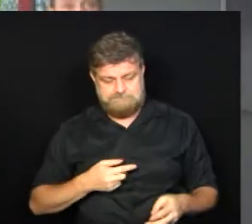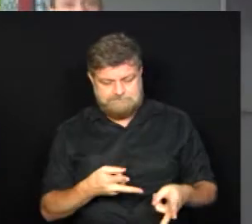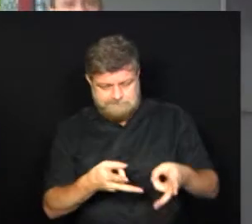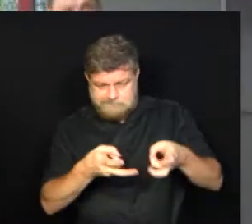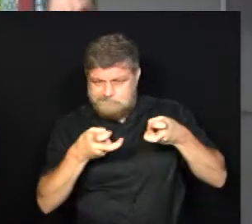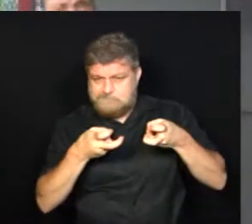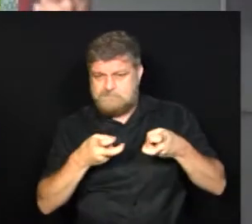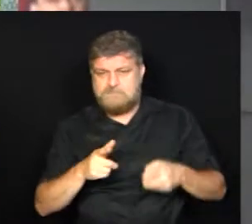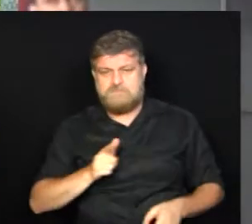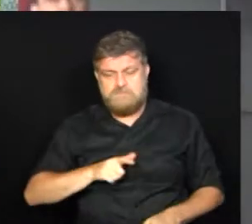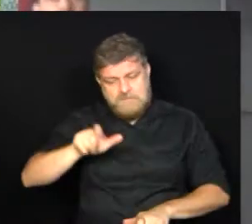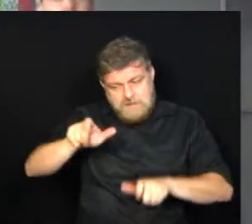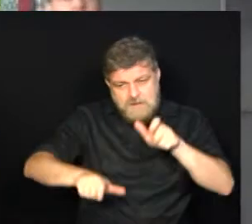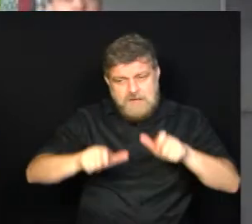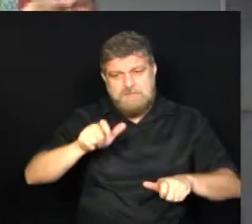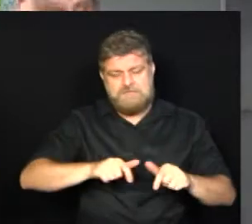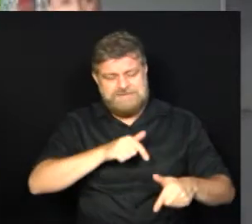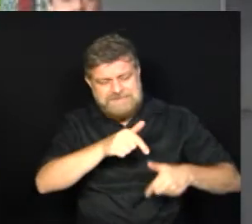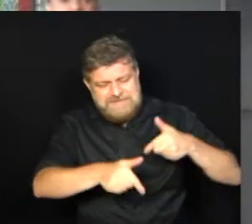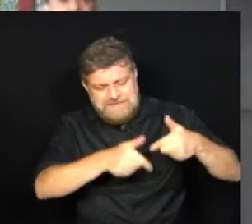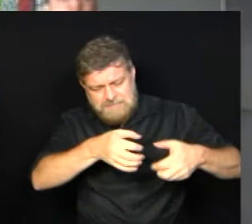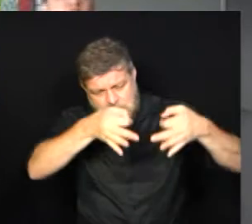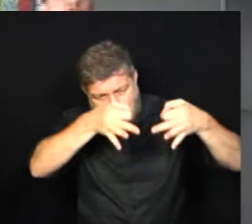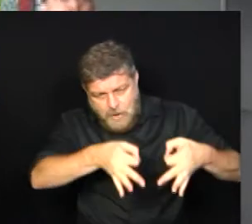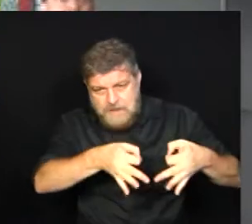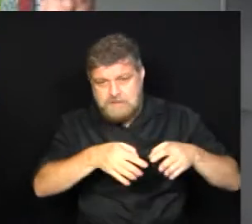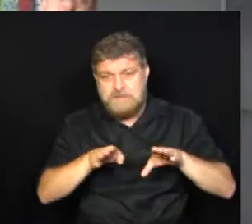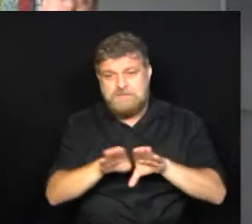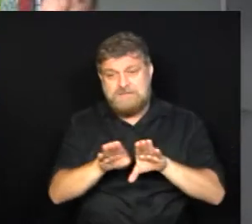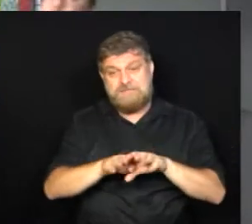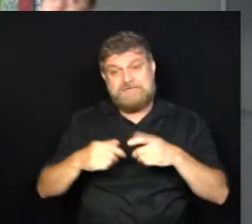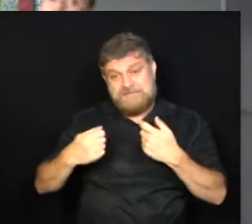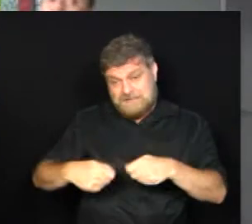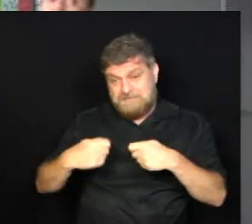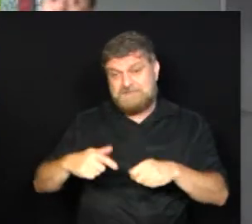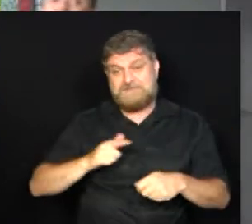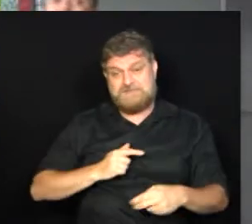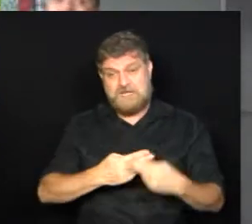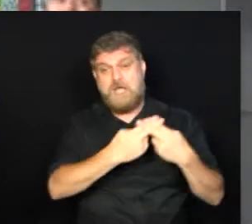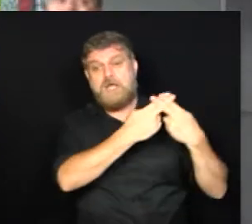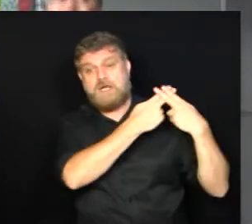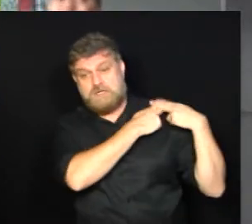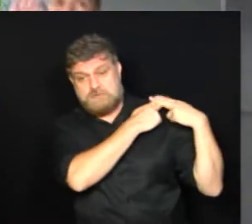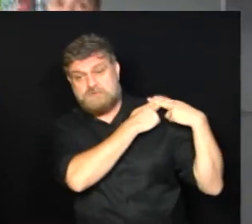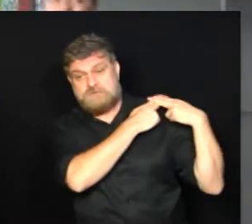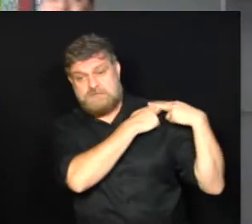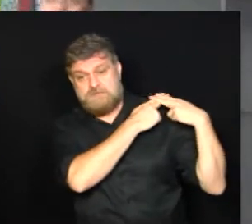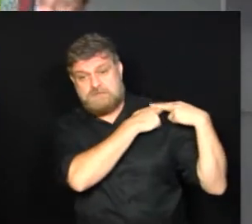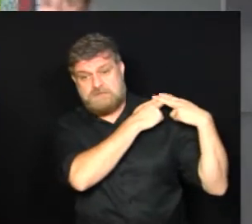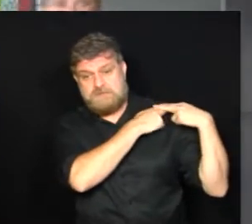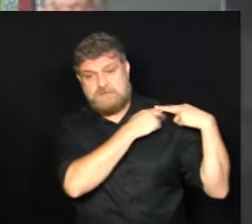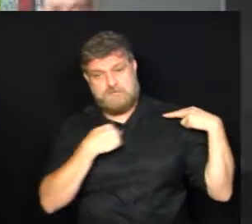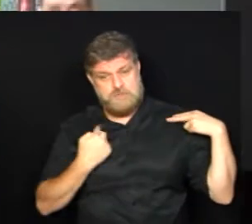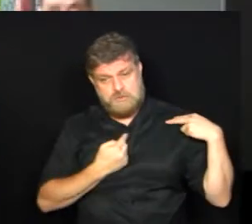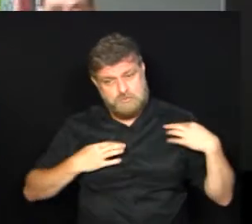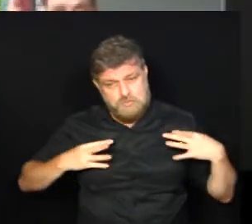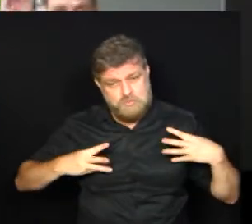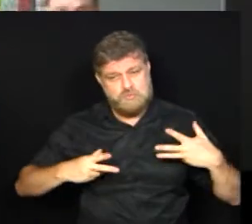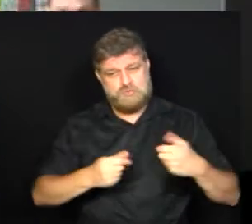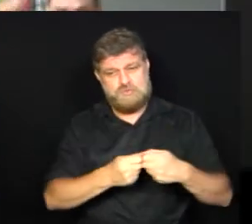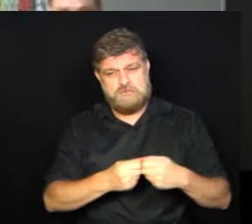reconhecimento a quem está fazendo o seu trabalho, mas também que exige enorme responsabilidade de todos nós.